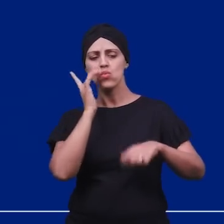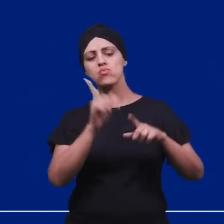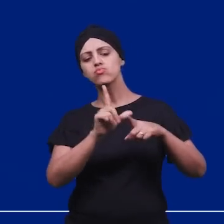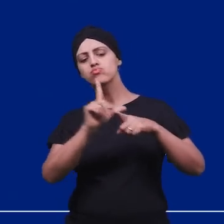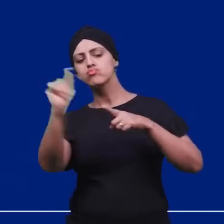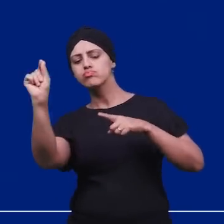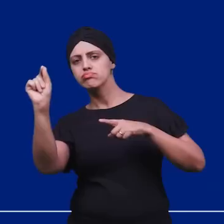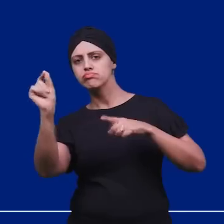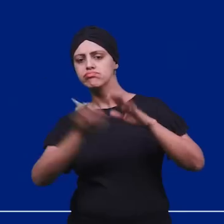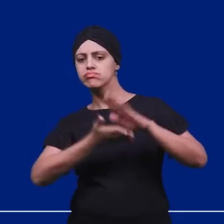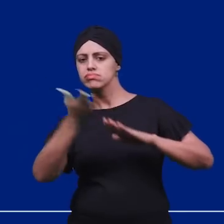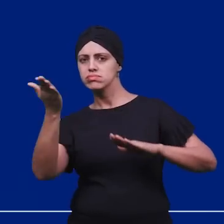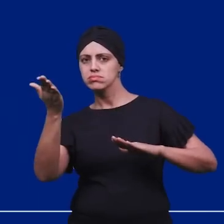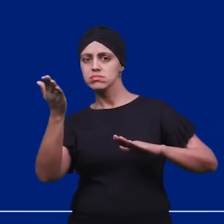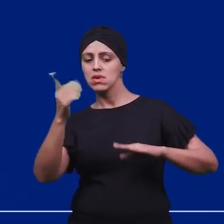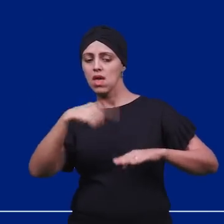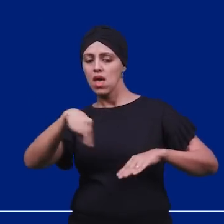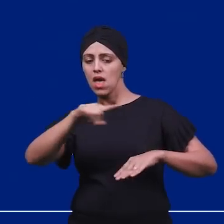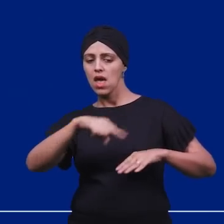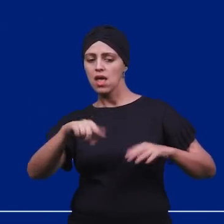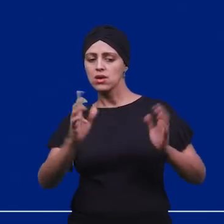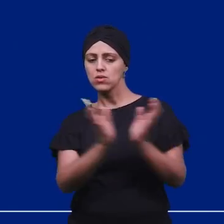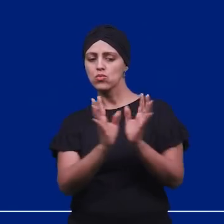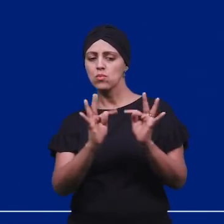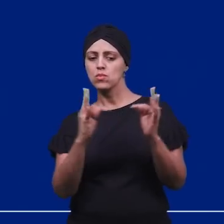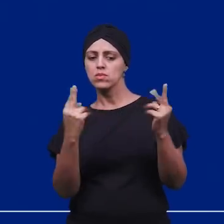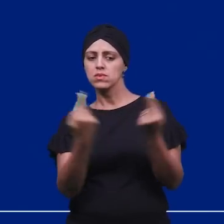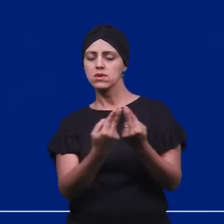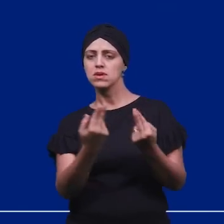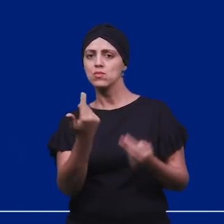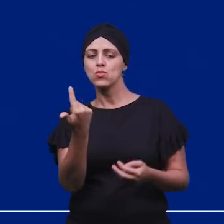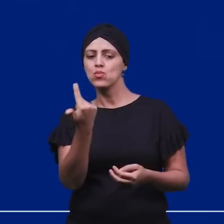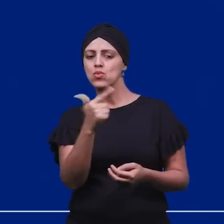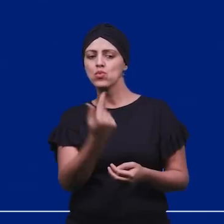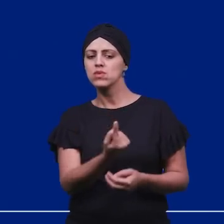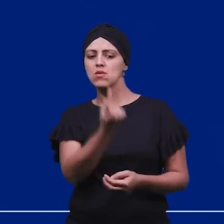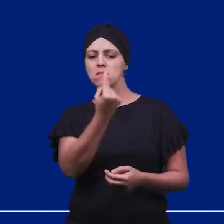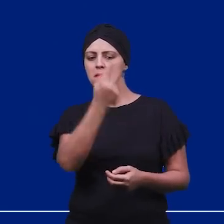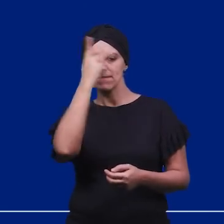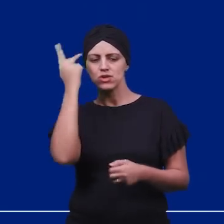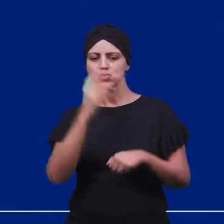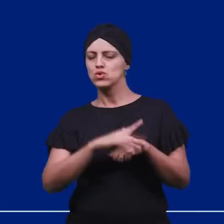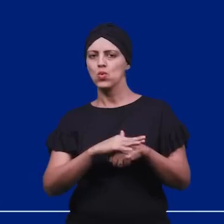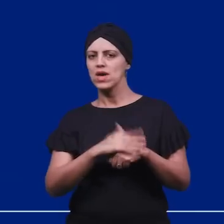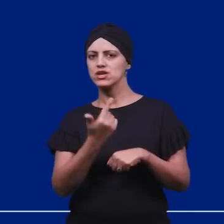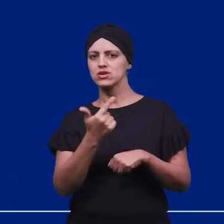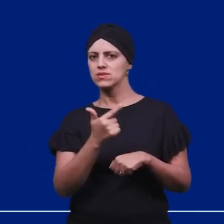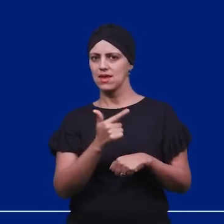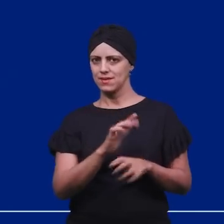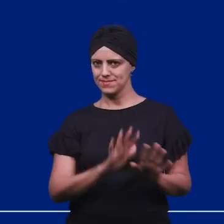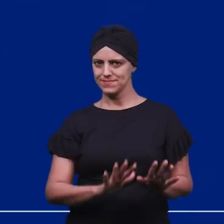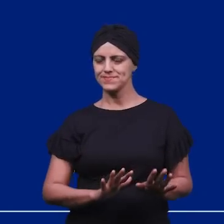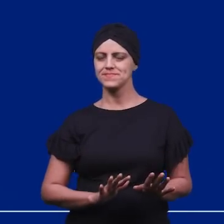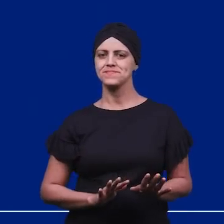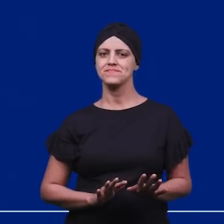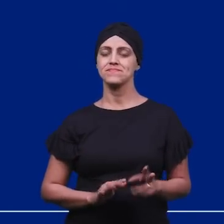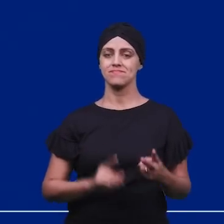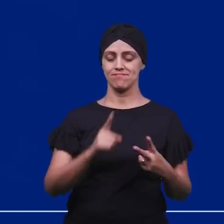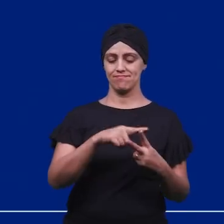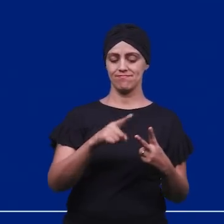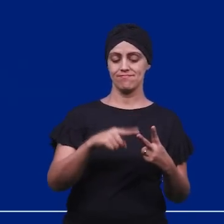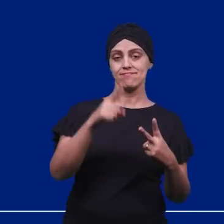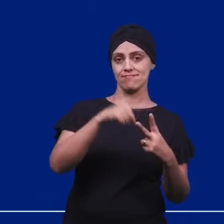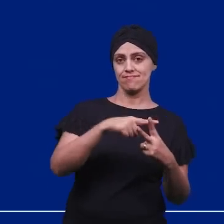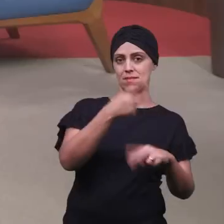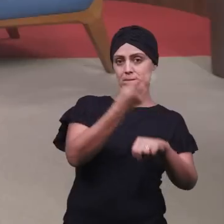e ouro, ou com prata e ouro, e entre as suas tribos não houve um só enfermo. Há